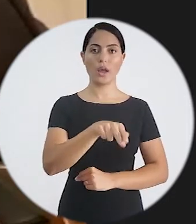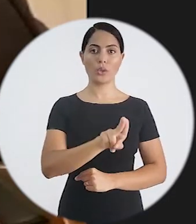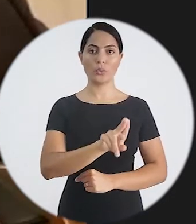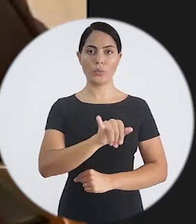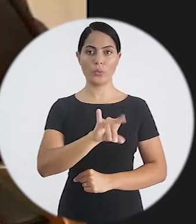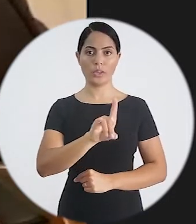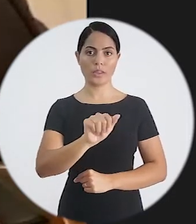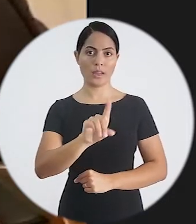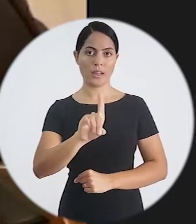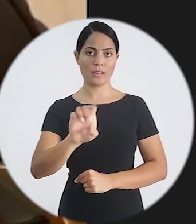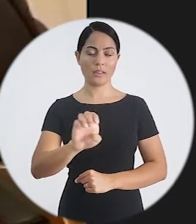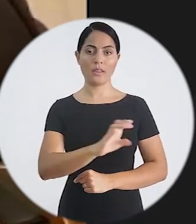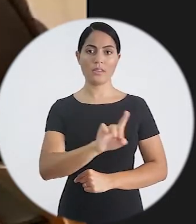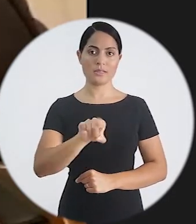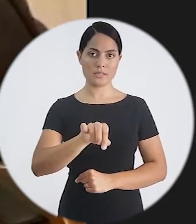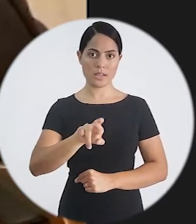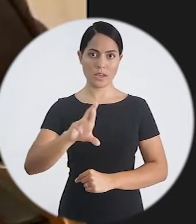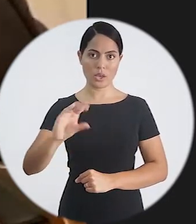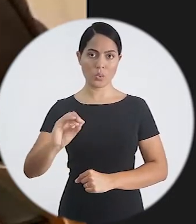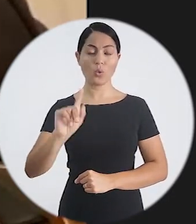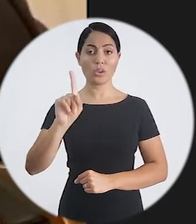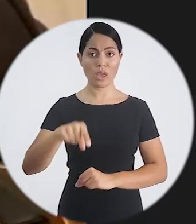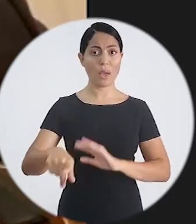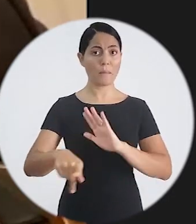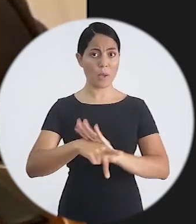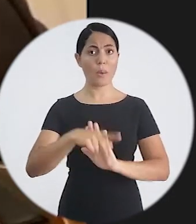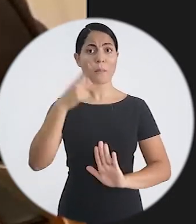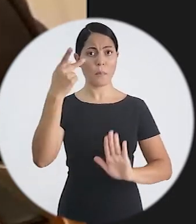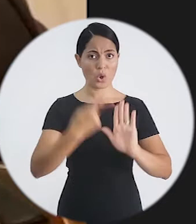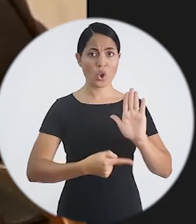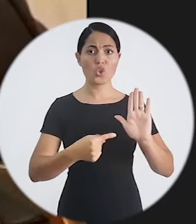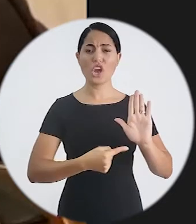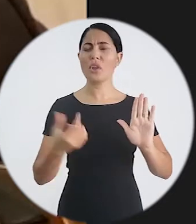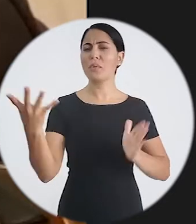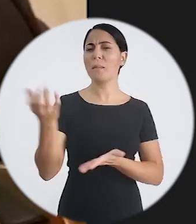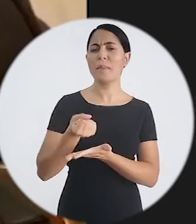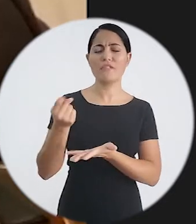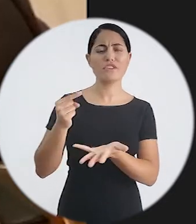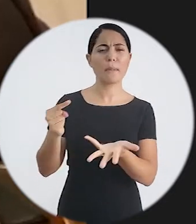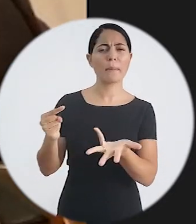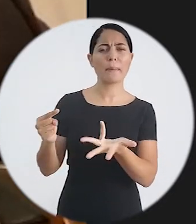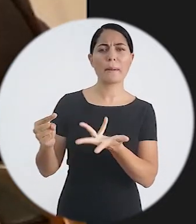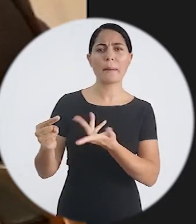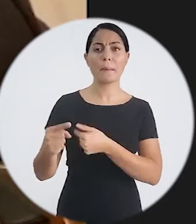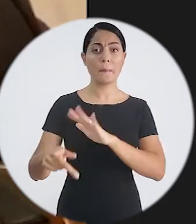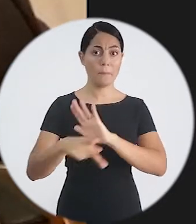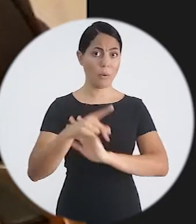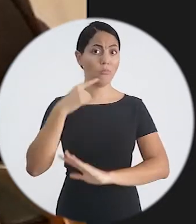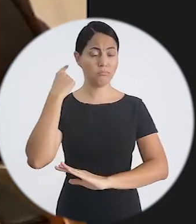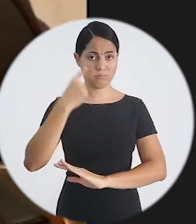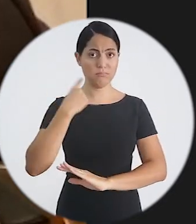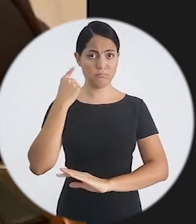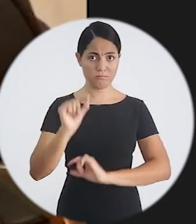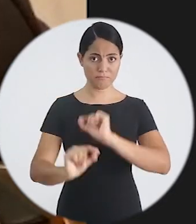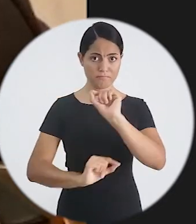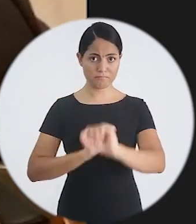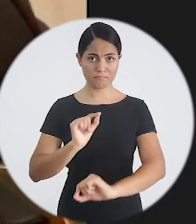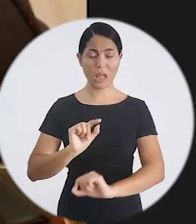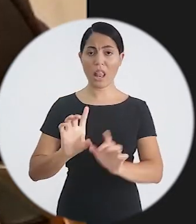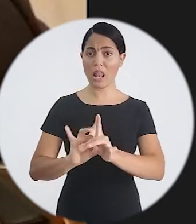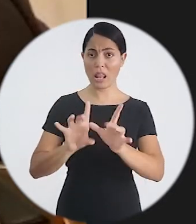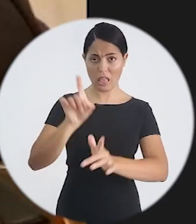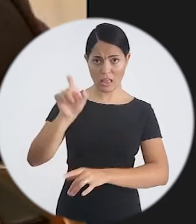nosso Anuidade Zero, né, no nosso projeto, no nosso programa Anuidade Zero, do qual é um clube de benefícios